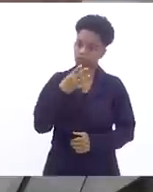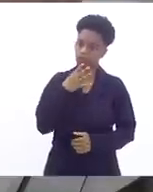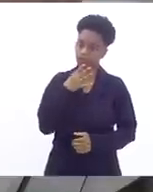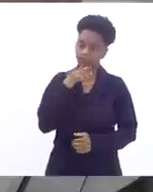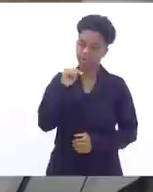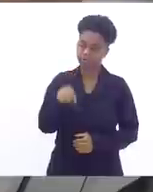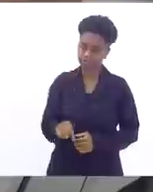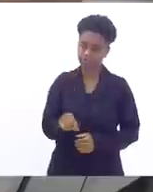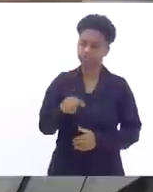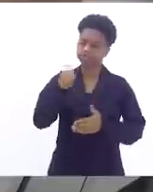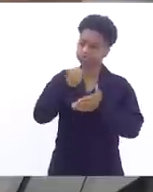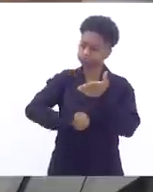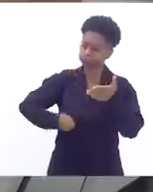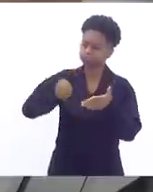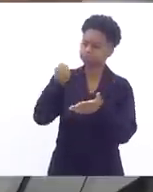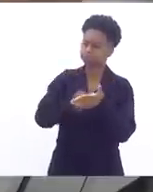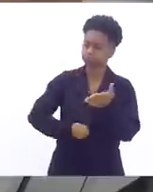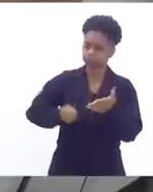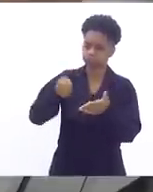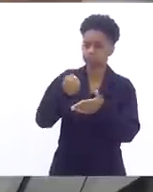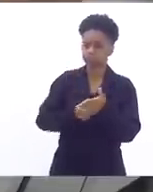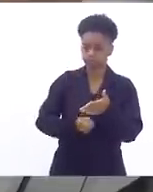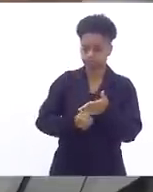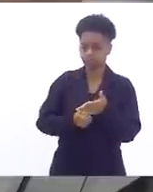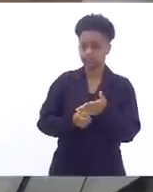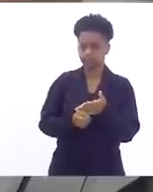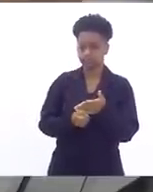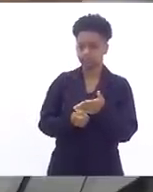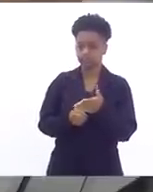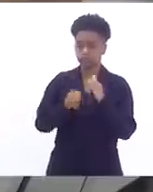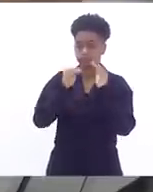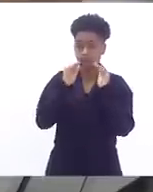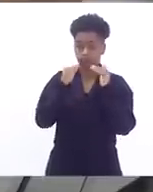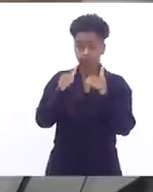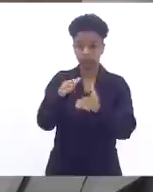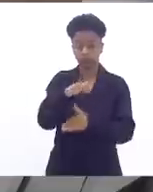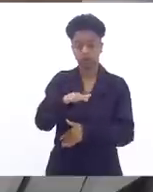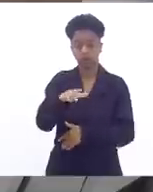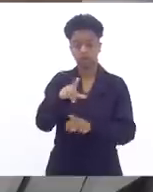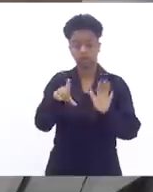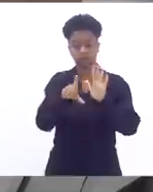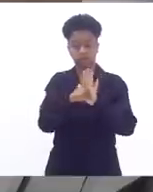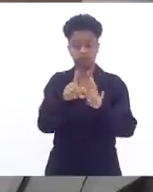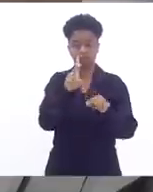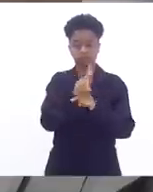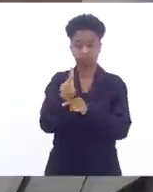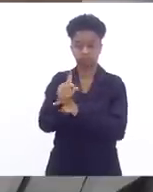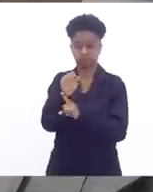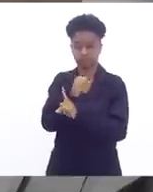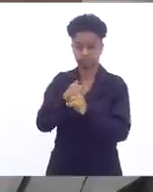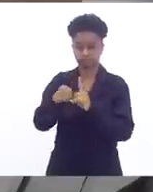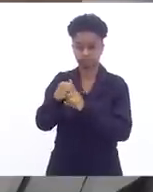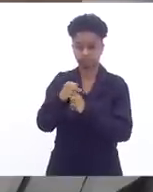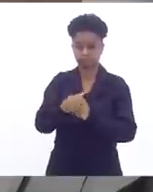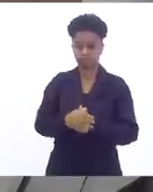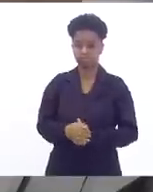na luta aí pela pela questão da lei de proteção social